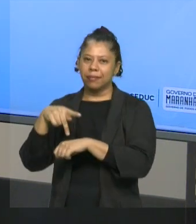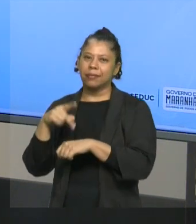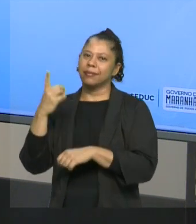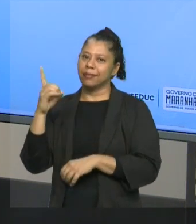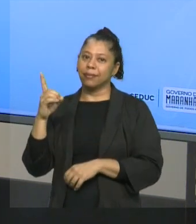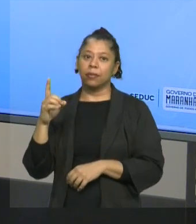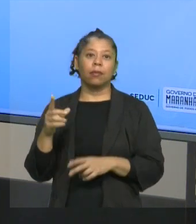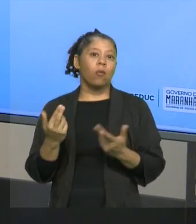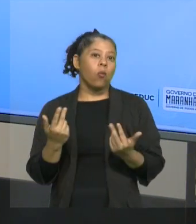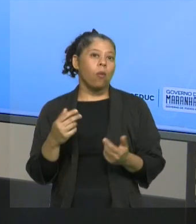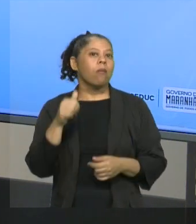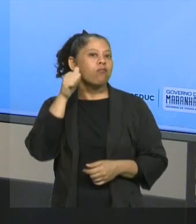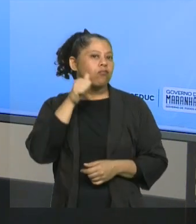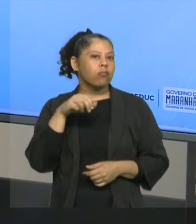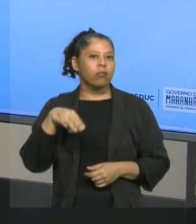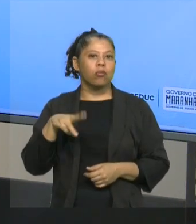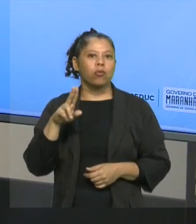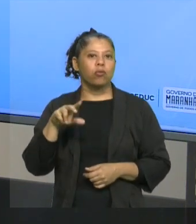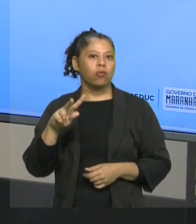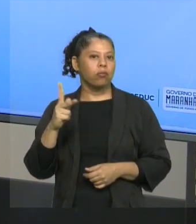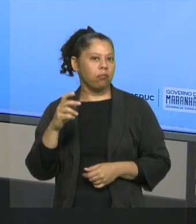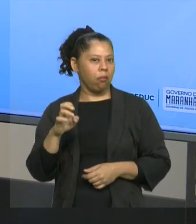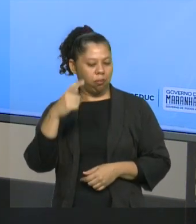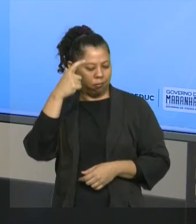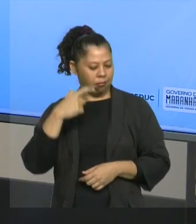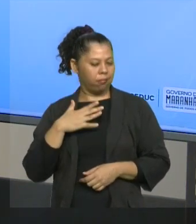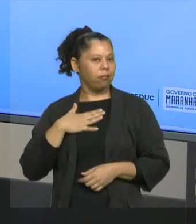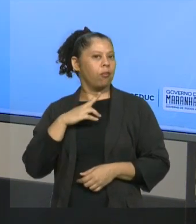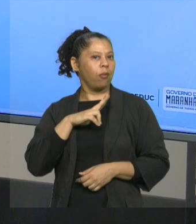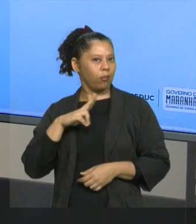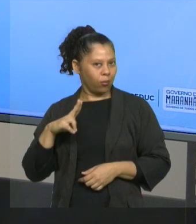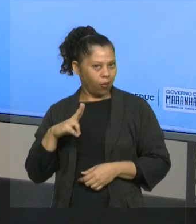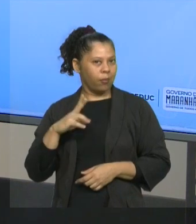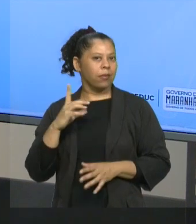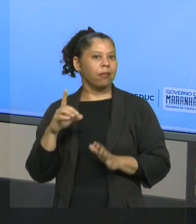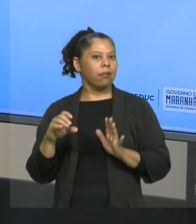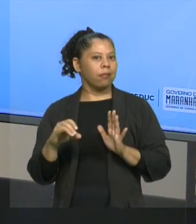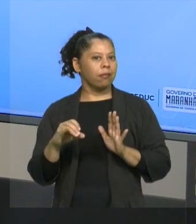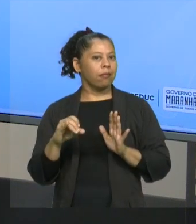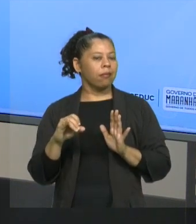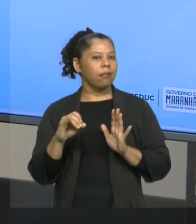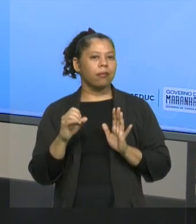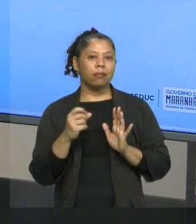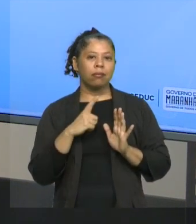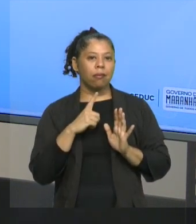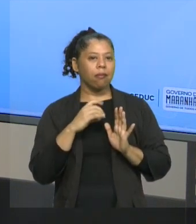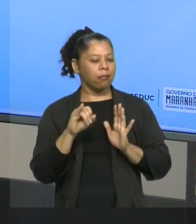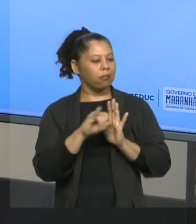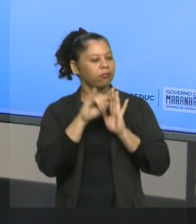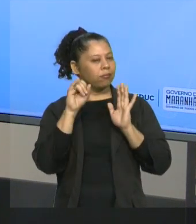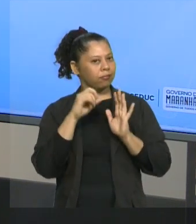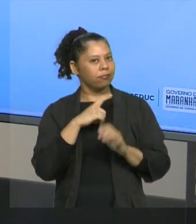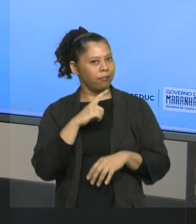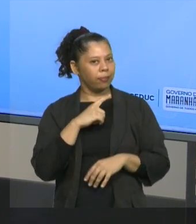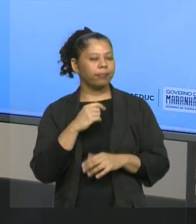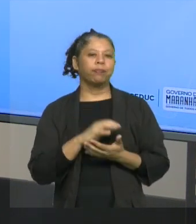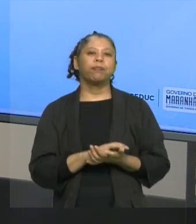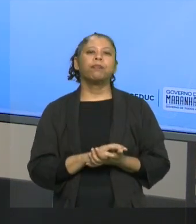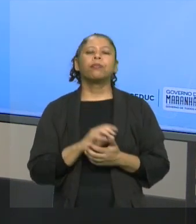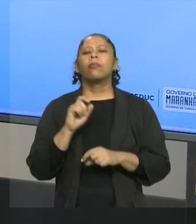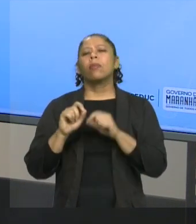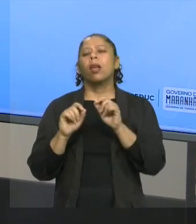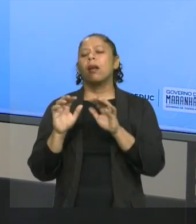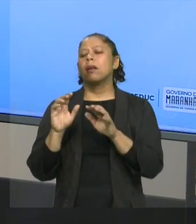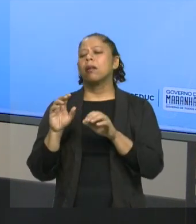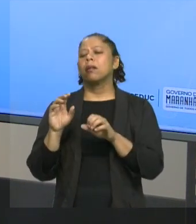sou mulher, eu tenho um nome que me identifica. E eu coloquei o exemplo Anastácia. Os substantivos